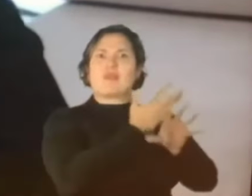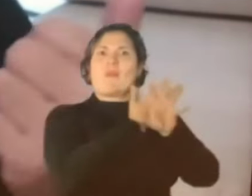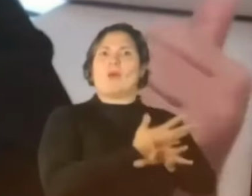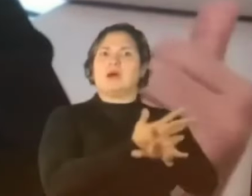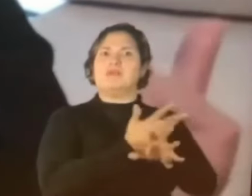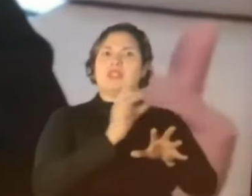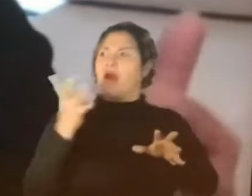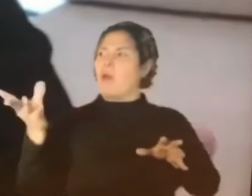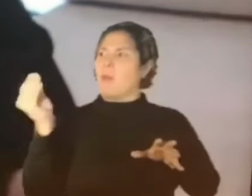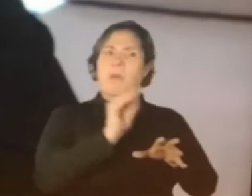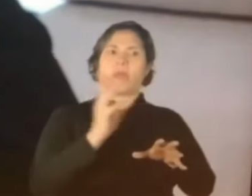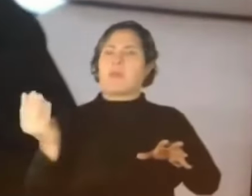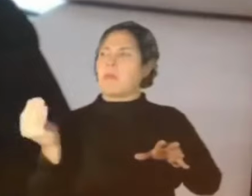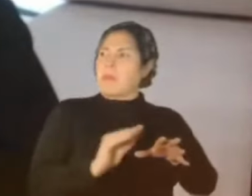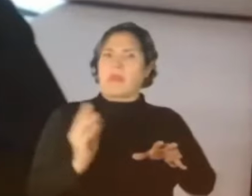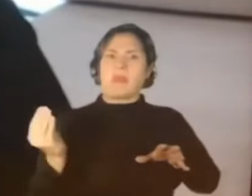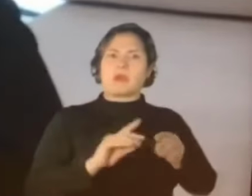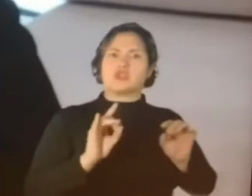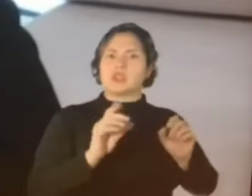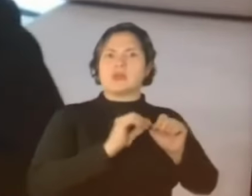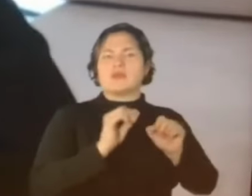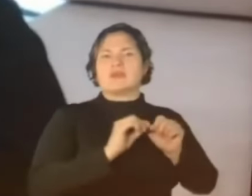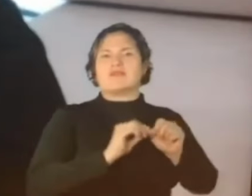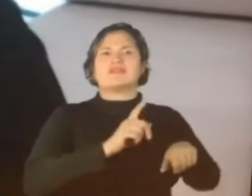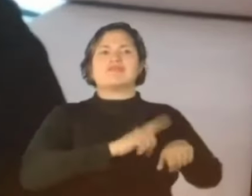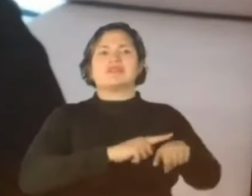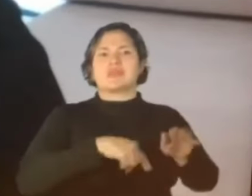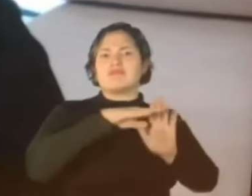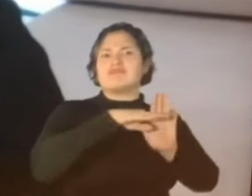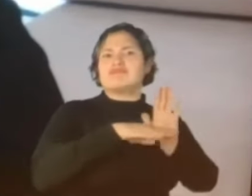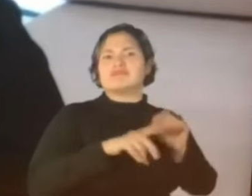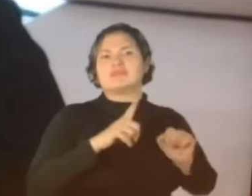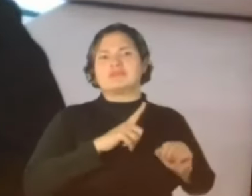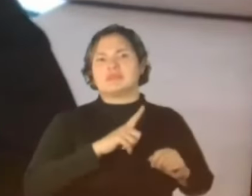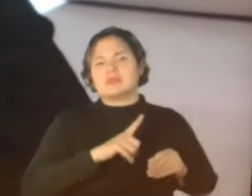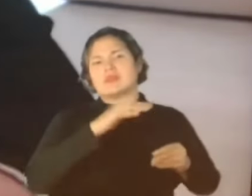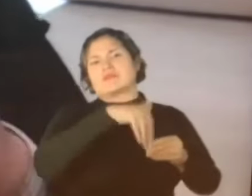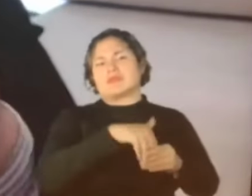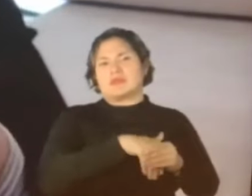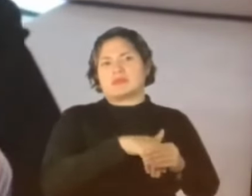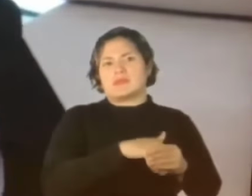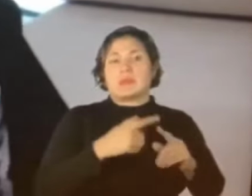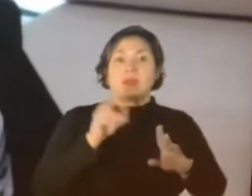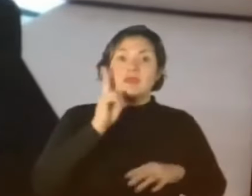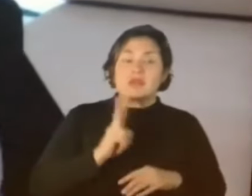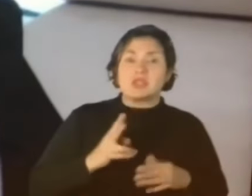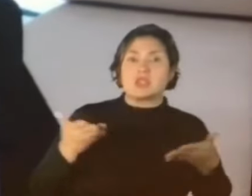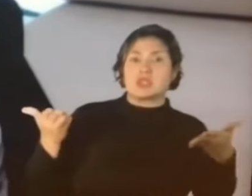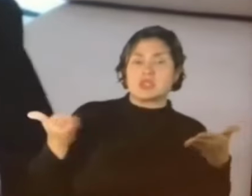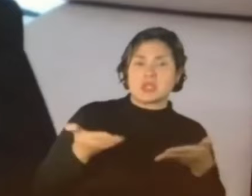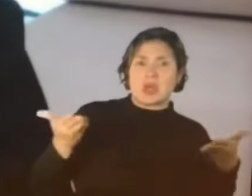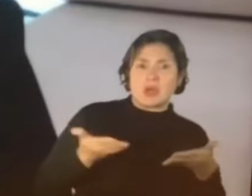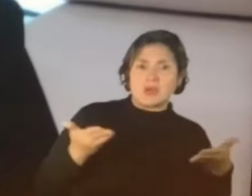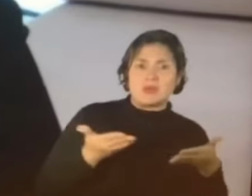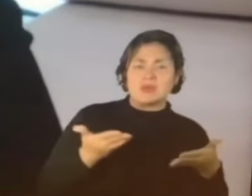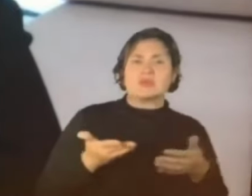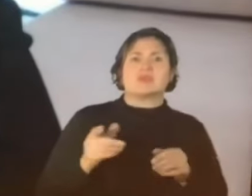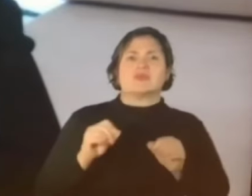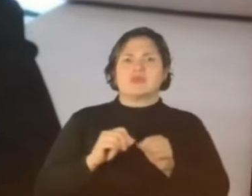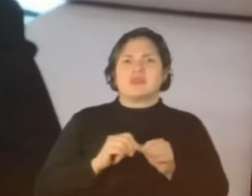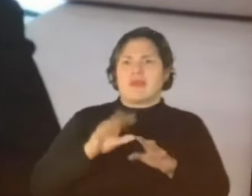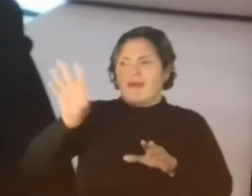aquela preclusão dos prazos decadenciais das ações eleitorais. E essa impreclusividade, que